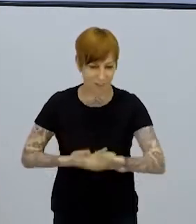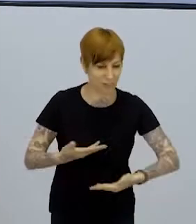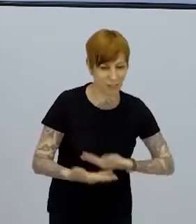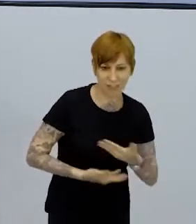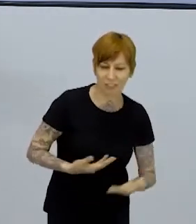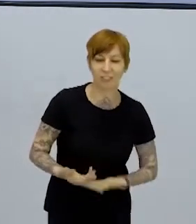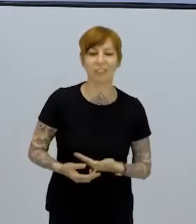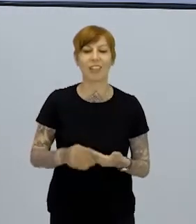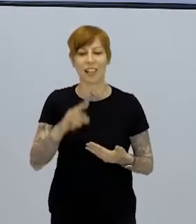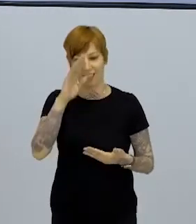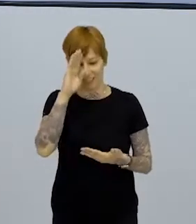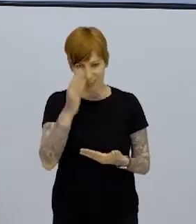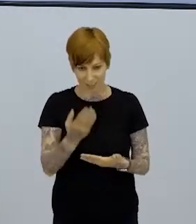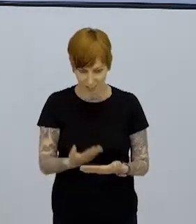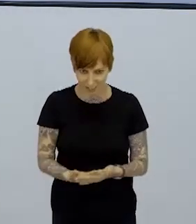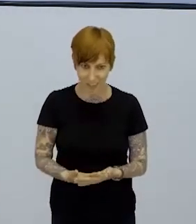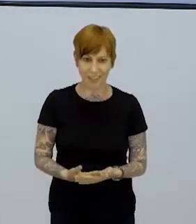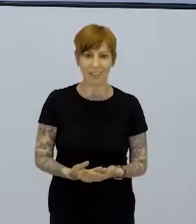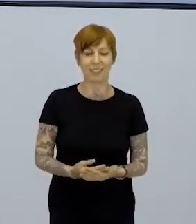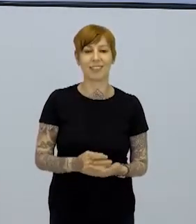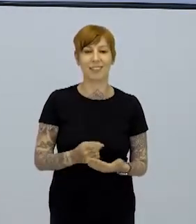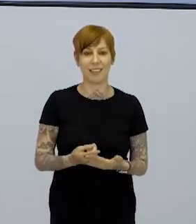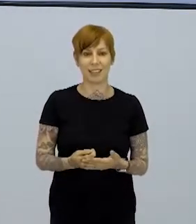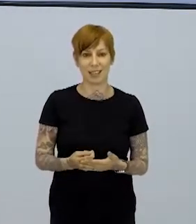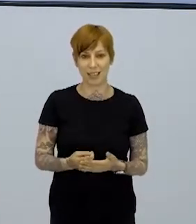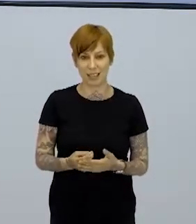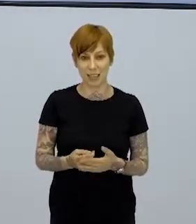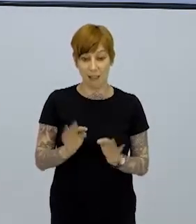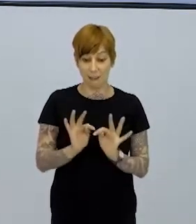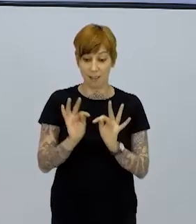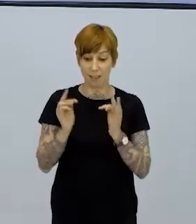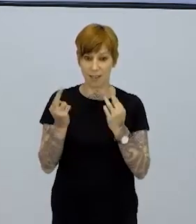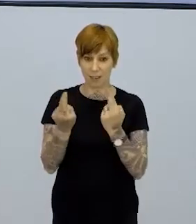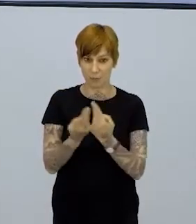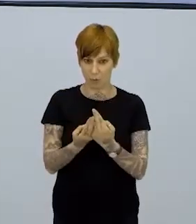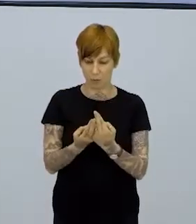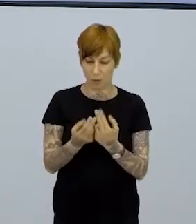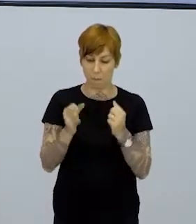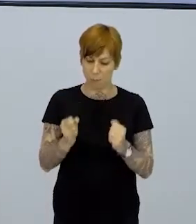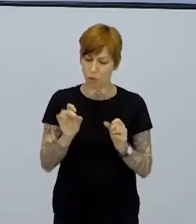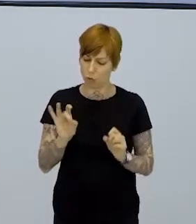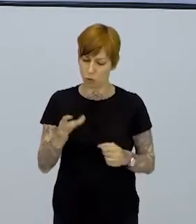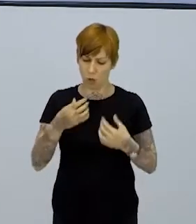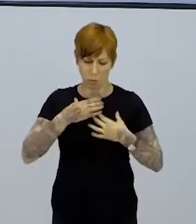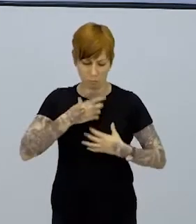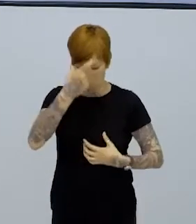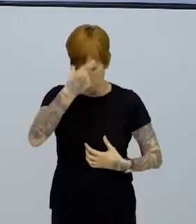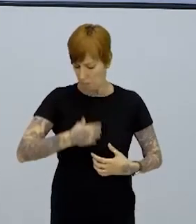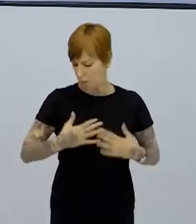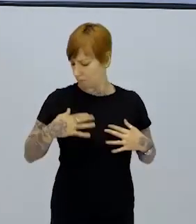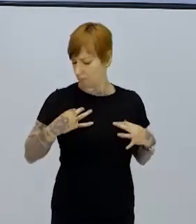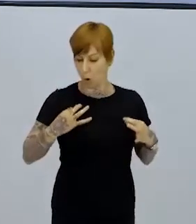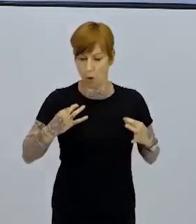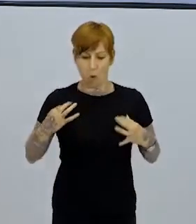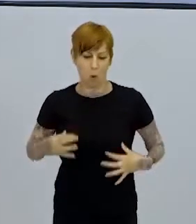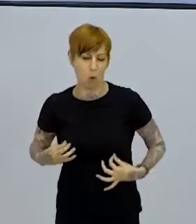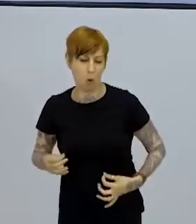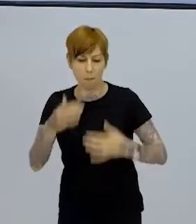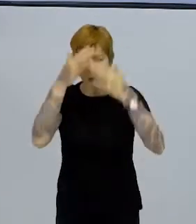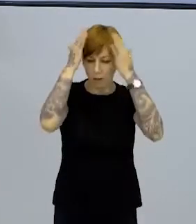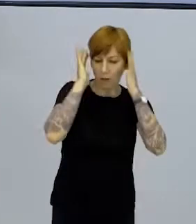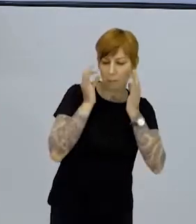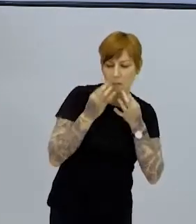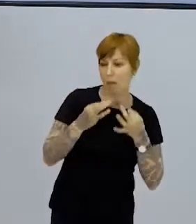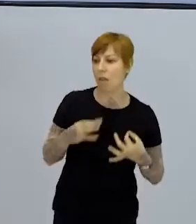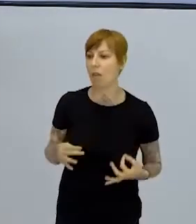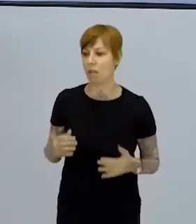crenças e tal. A única diferença é que a tribo urbana, ela pode ser um valor estético. Por exemplo, hoje está muito em alta as e-girls